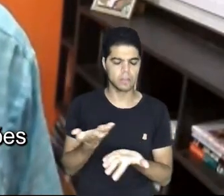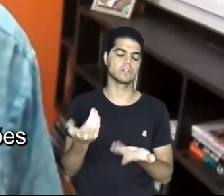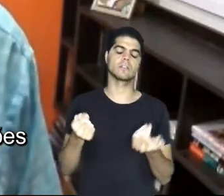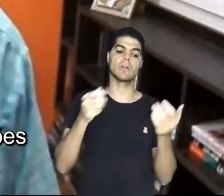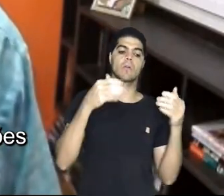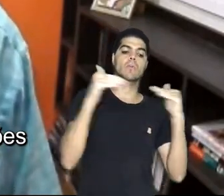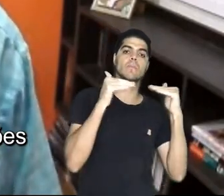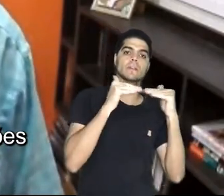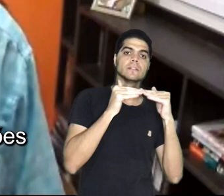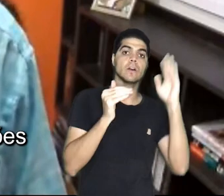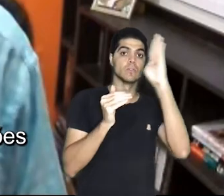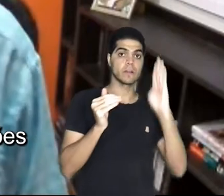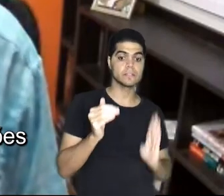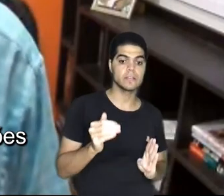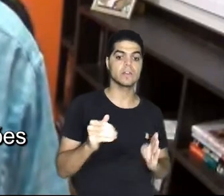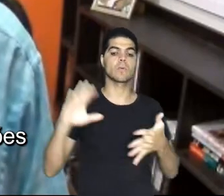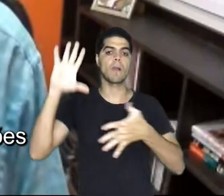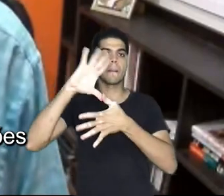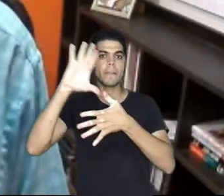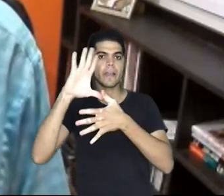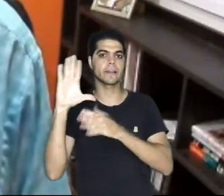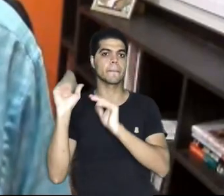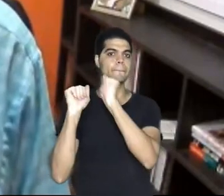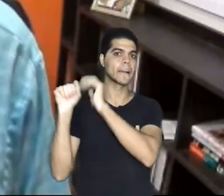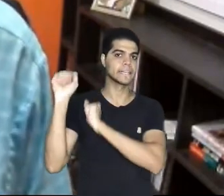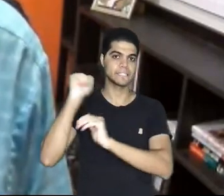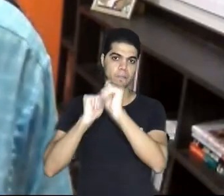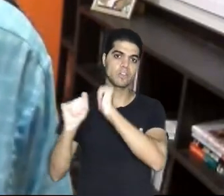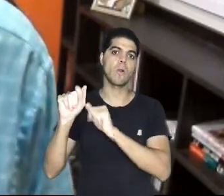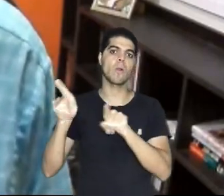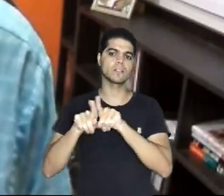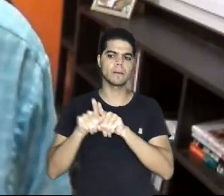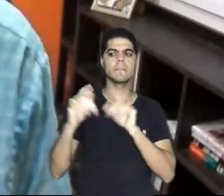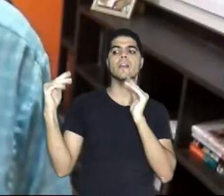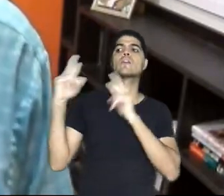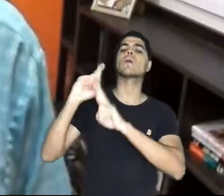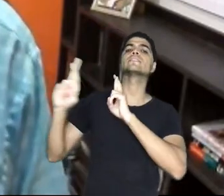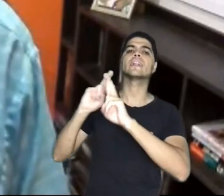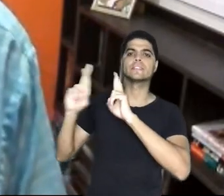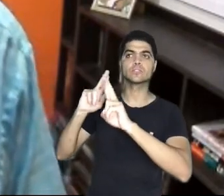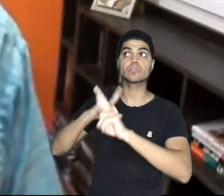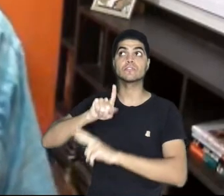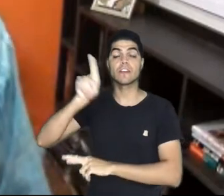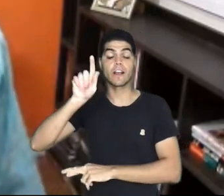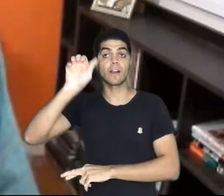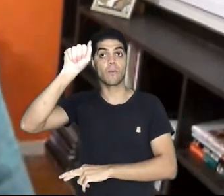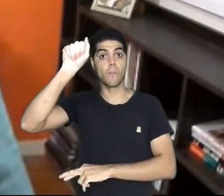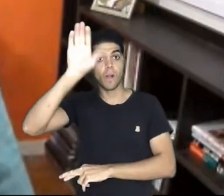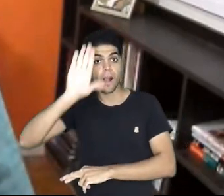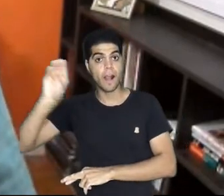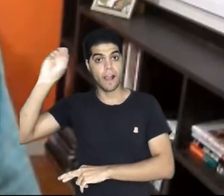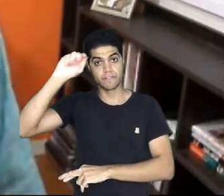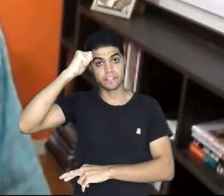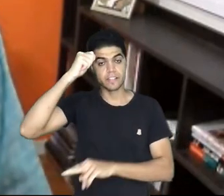América Espanhola, algumas relações que são muito importantes. As relações com a África também vêm sendo estudadas cada